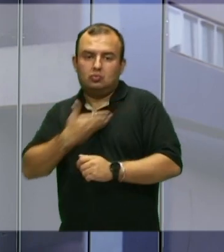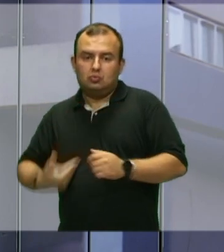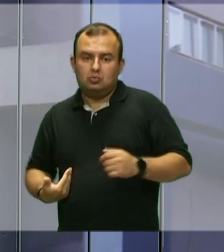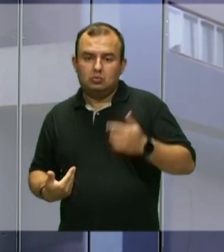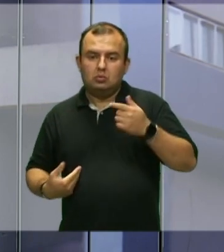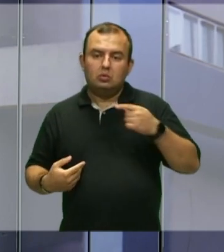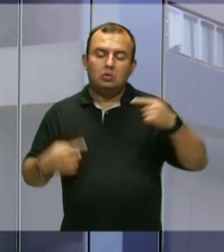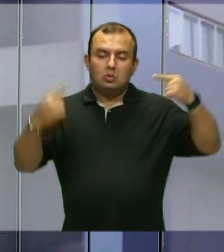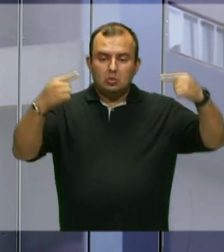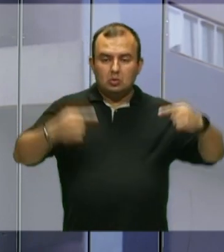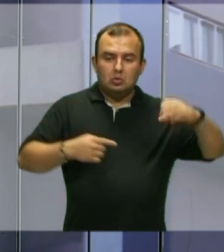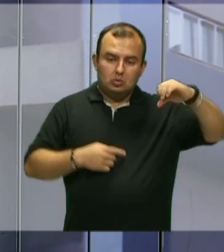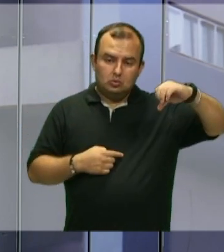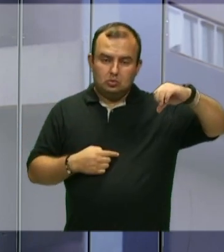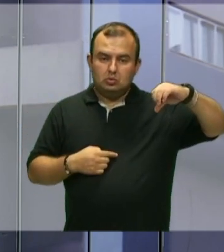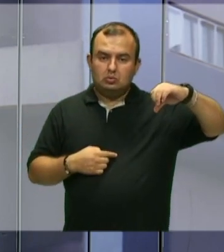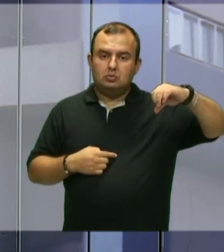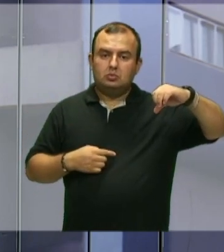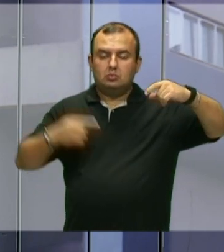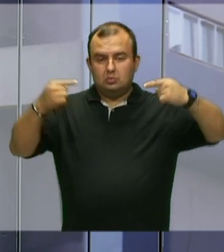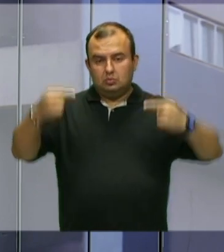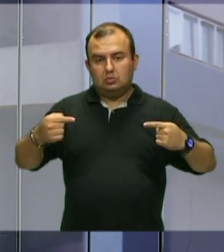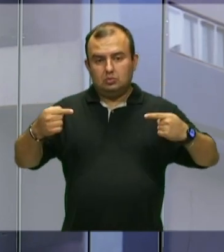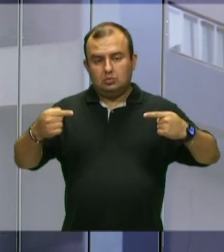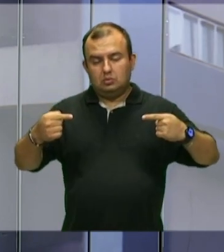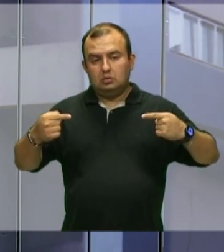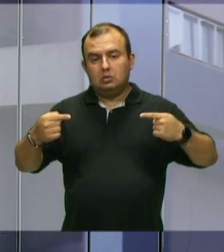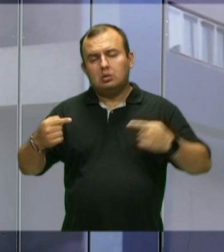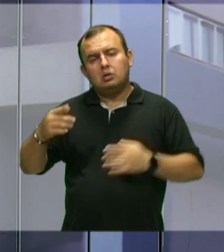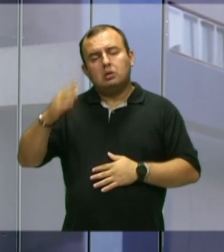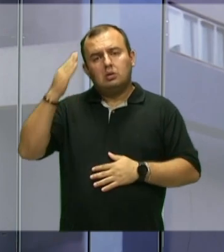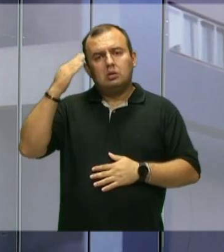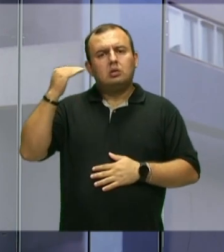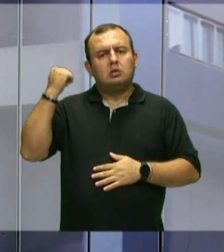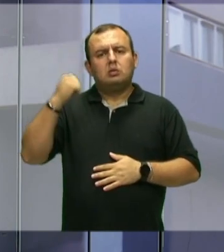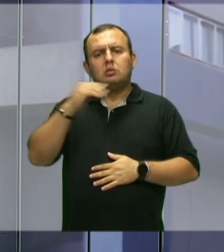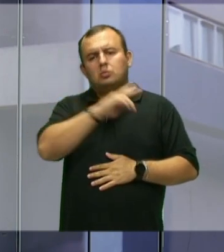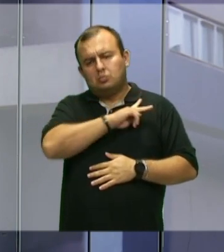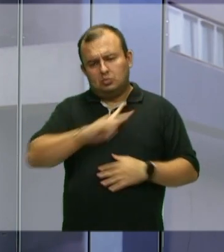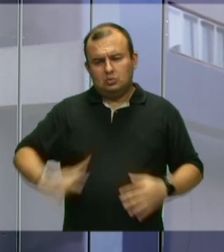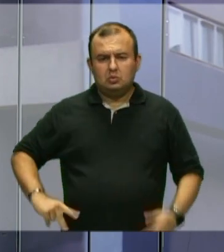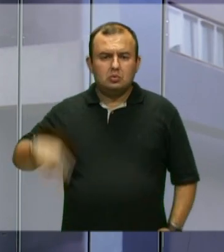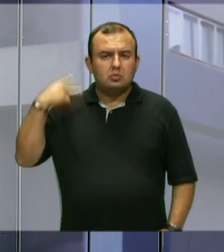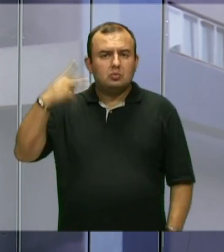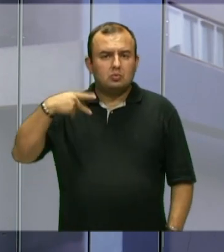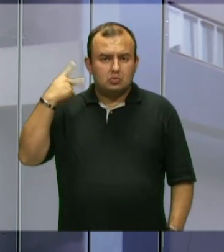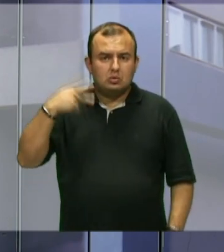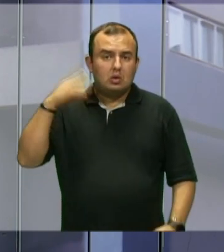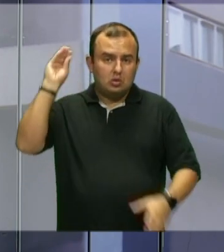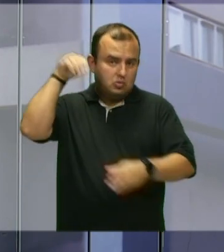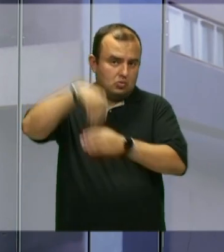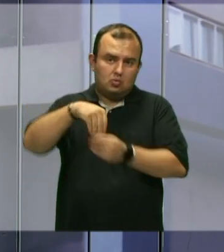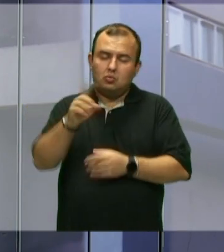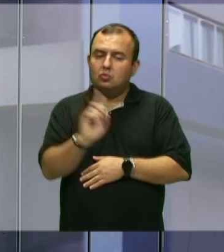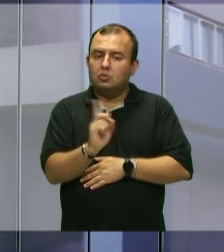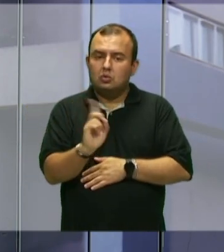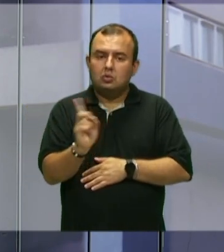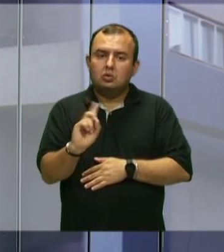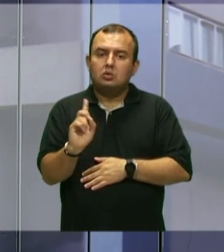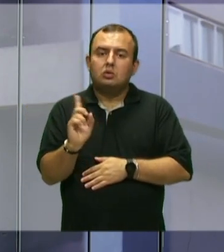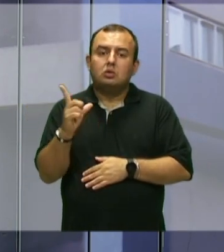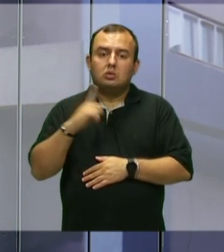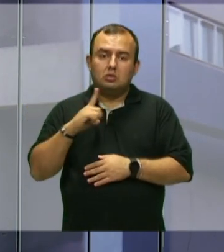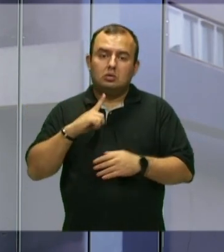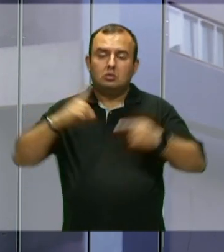contra 9 da oposição. Sendo que o presidente, a gente sabe que muitas vezes, ou melhor, na maioria das vezes, ele não vota. Então, a gente hoje